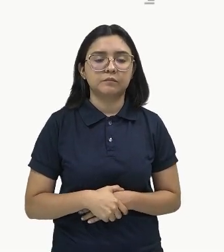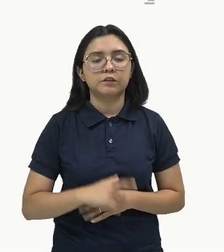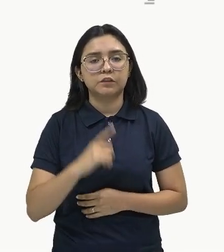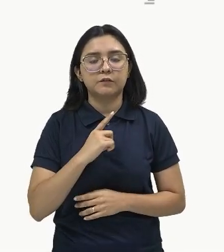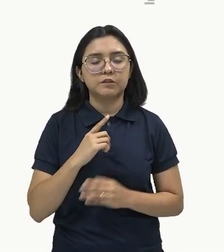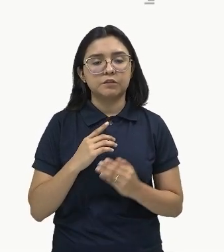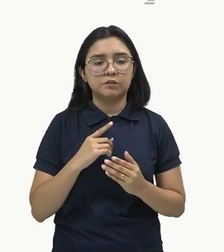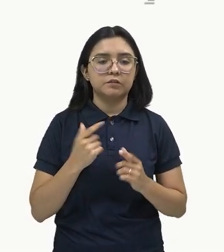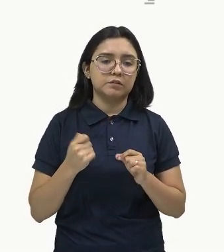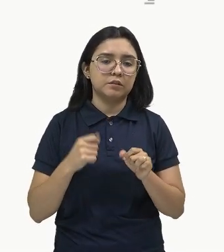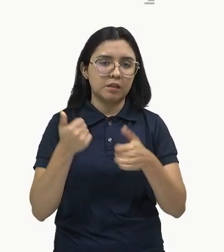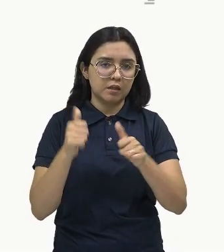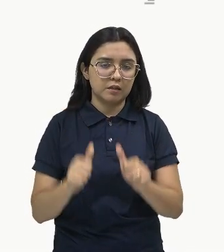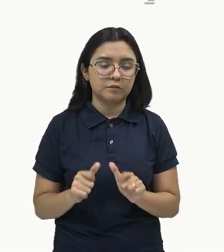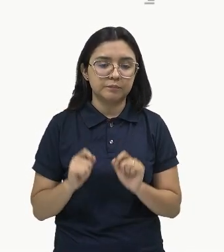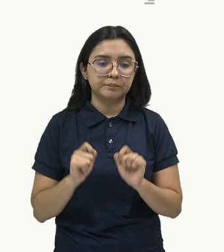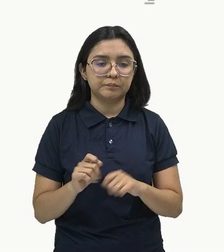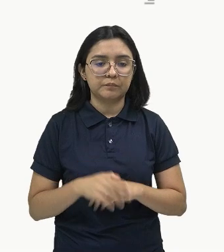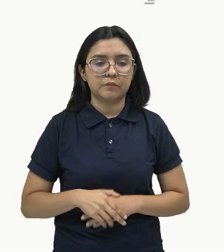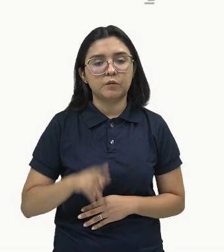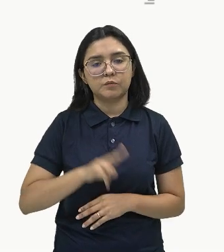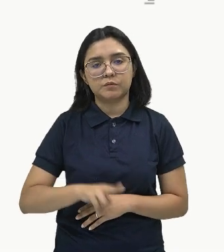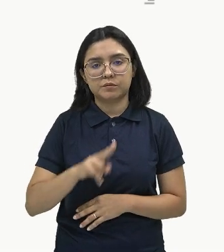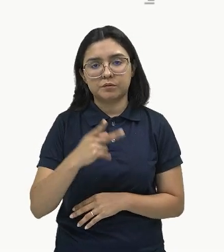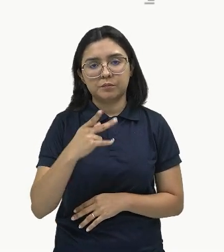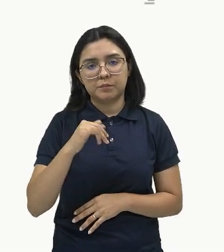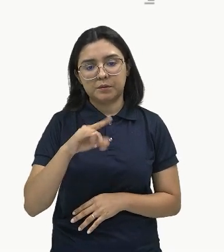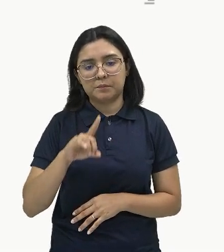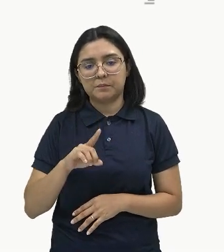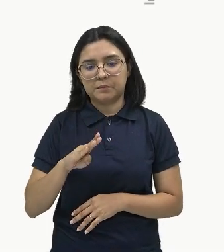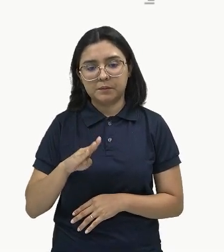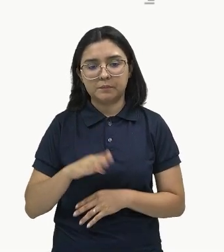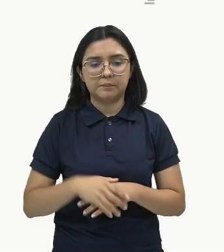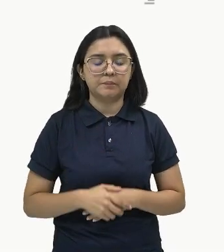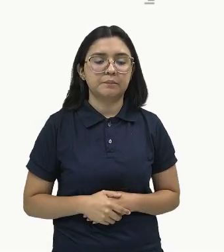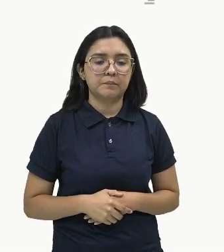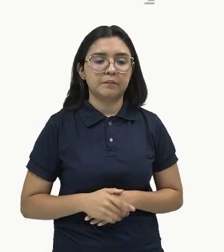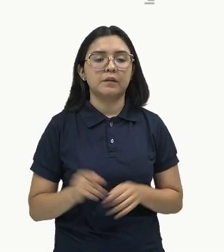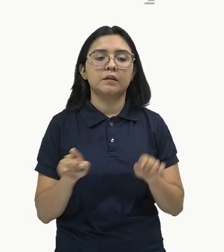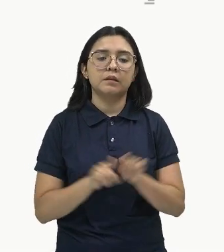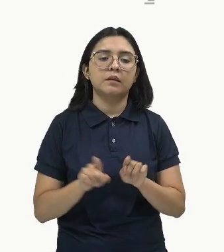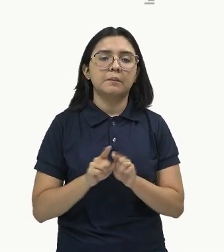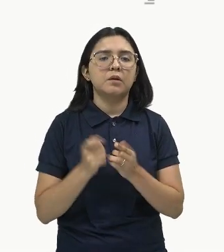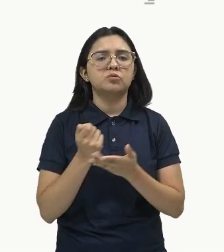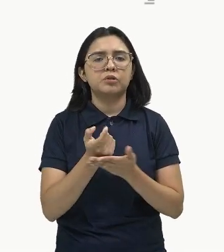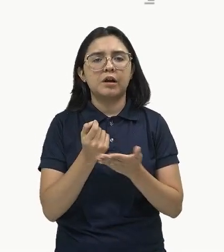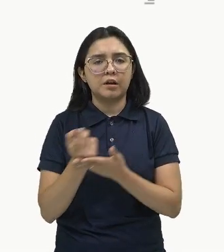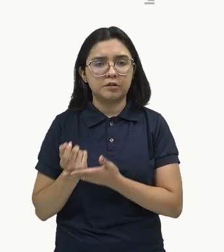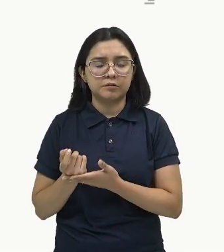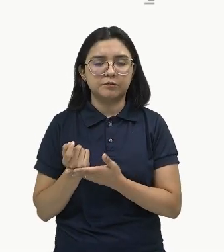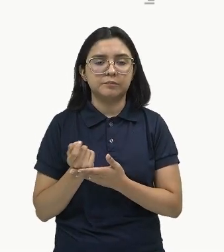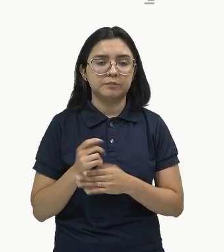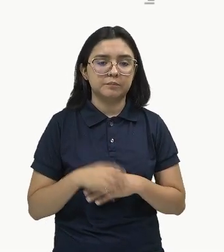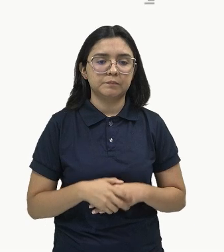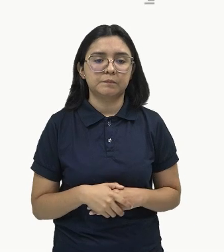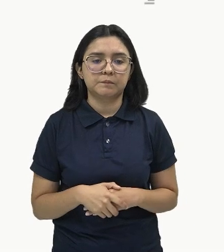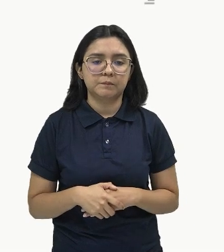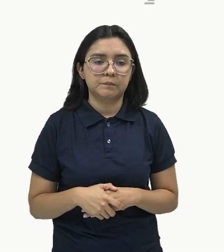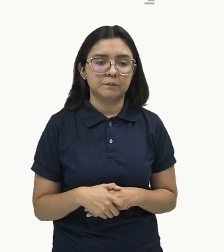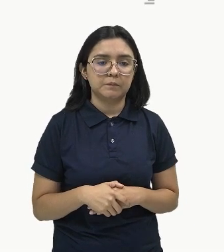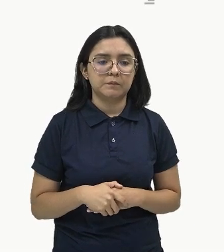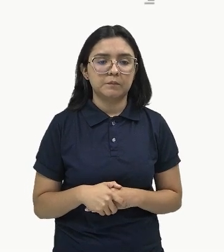por isso. E também pelo Consumer Spending, pelos gastos, né, do consumidor,